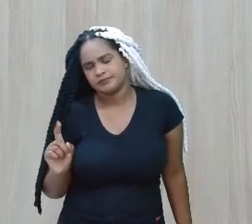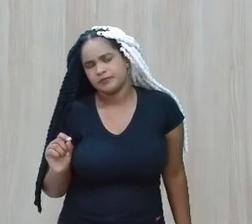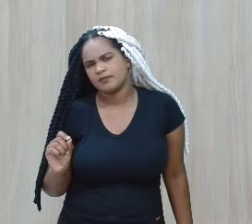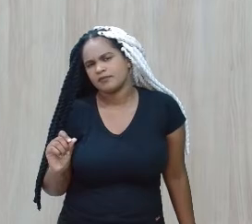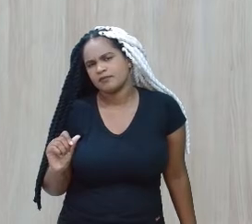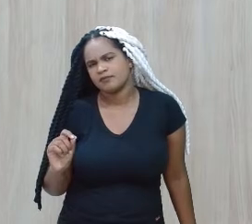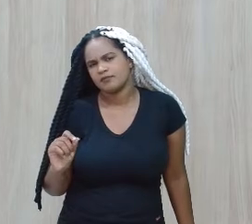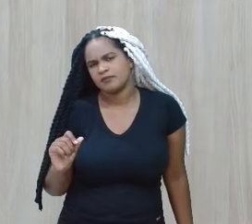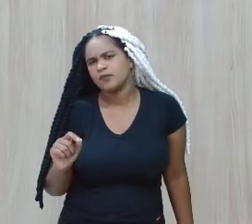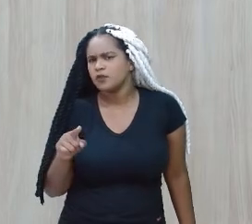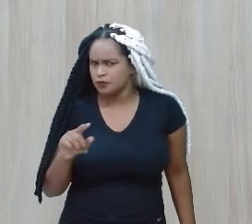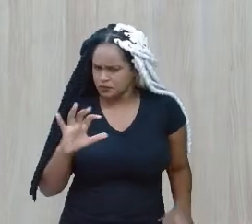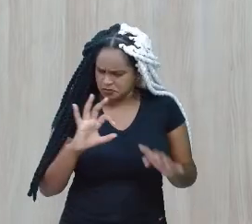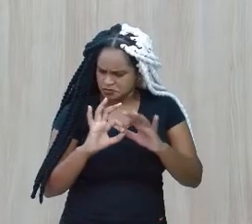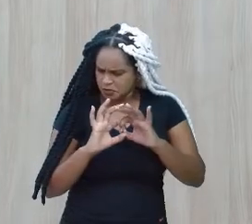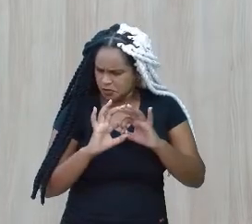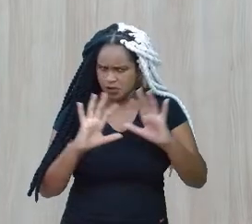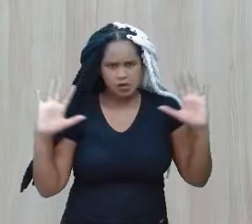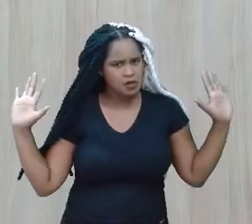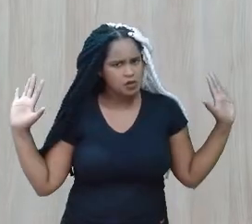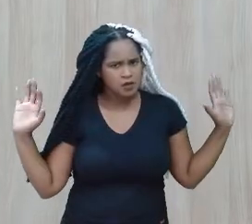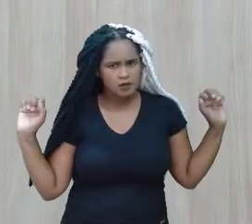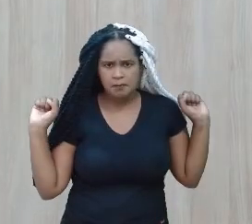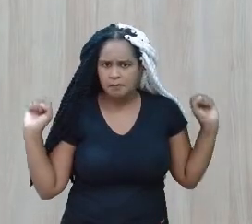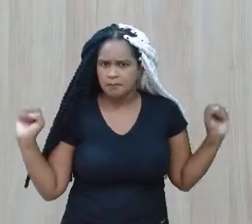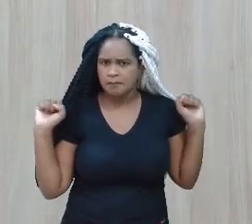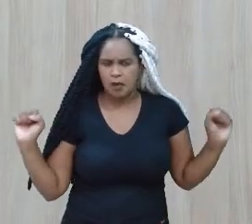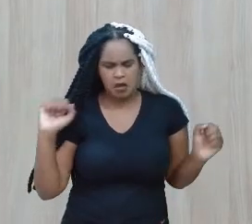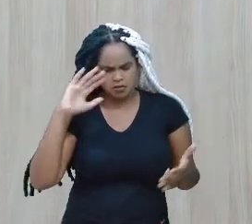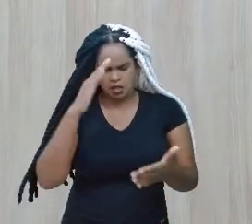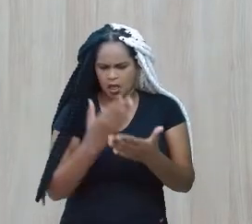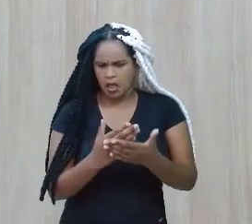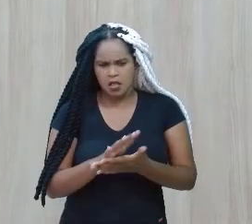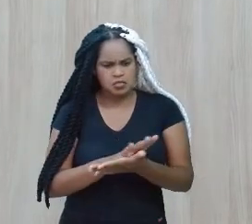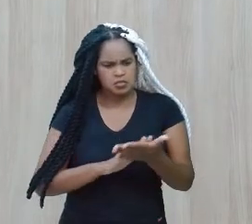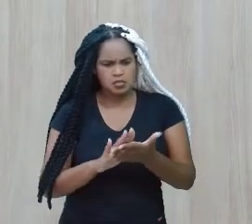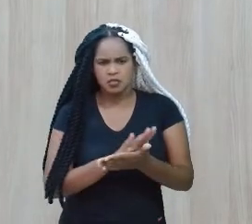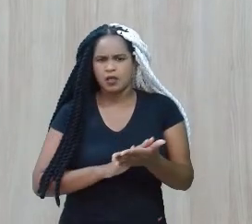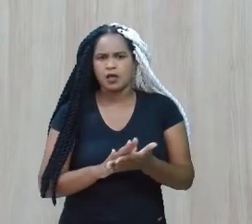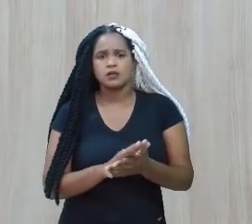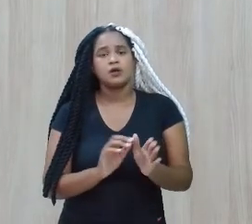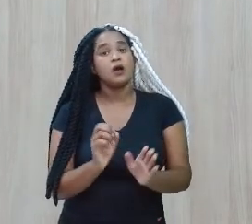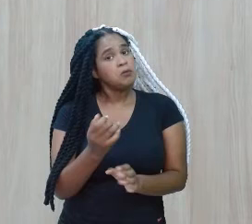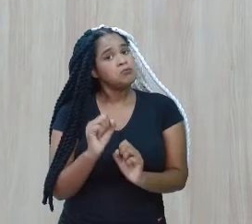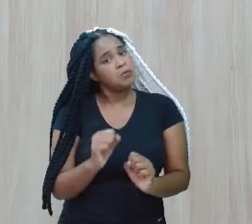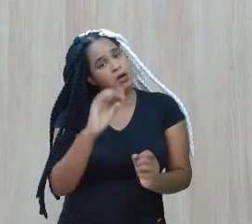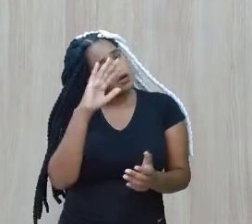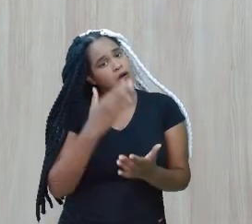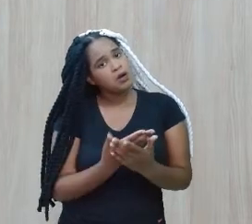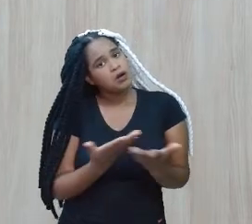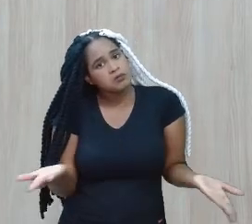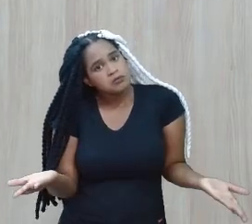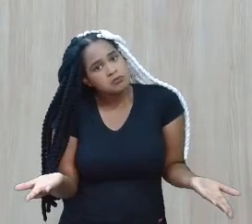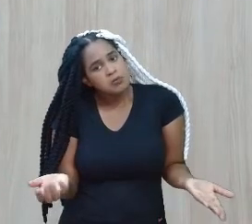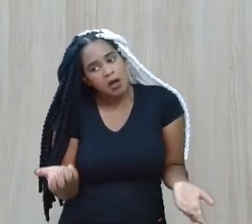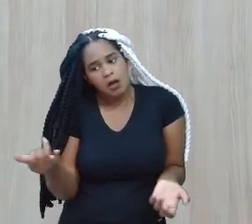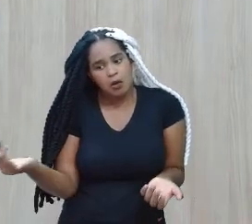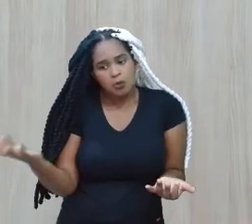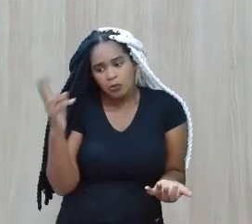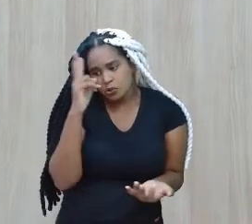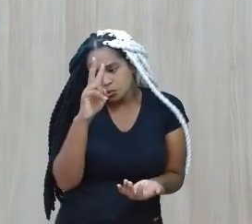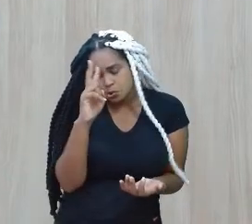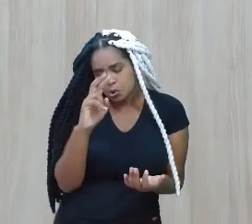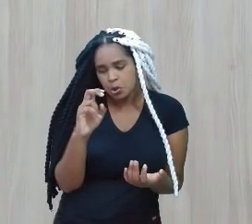E aí você é livre também para não acreditar em nada, não é? Ou você pode acreditar em algumas e outras